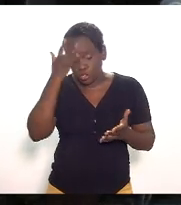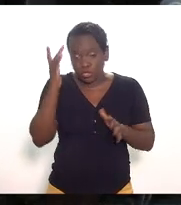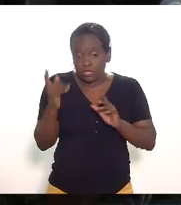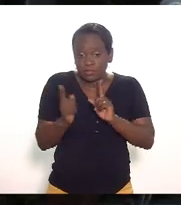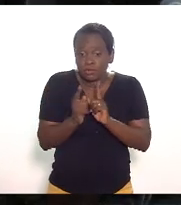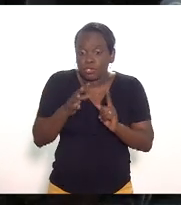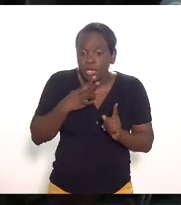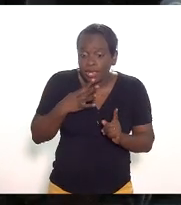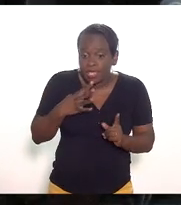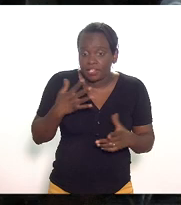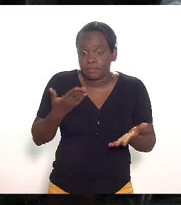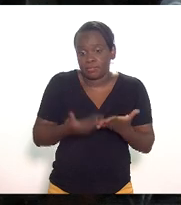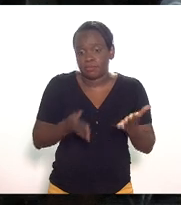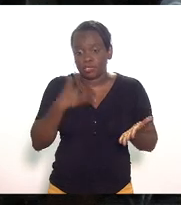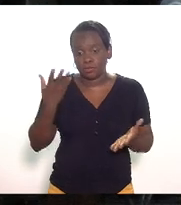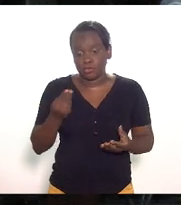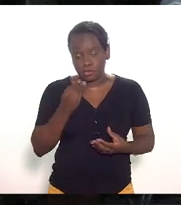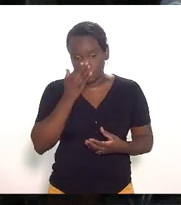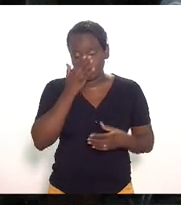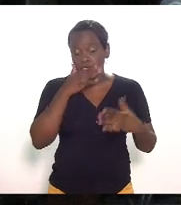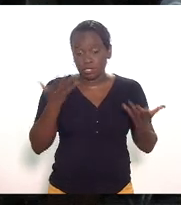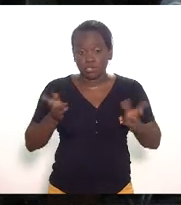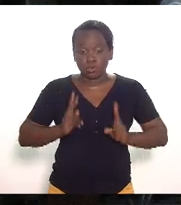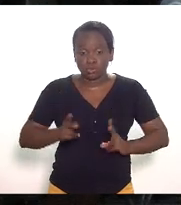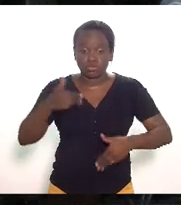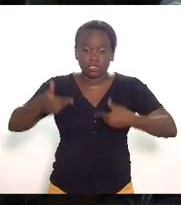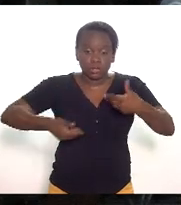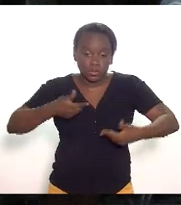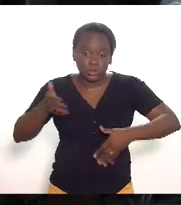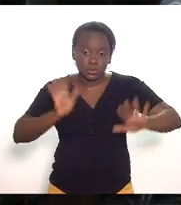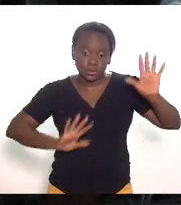próximo da gente. E vamos continuar nos cuidando,